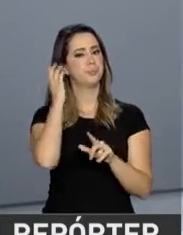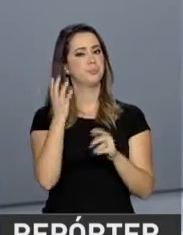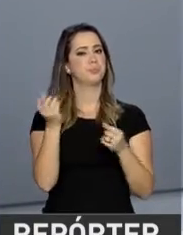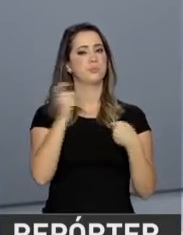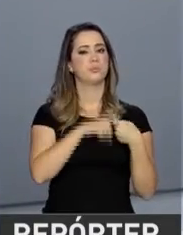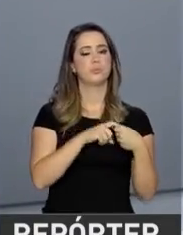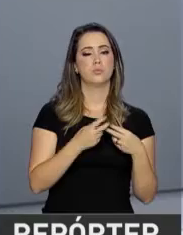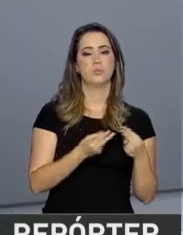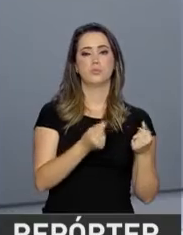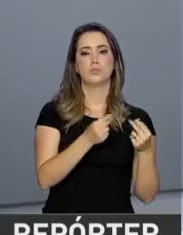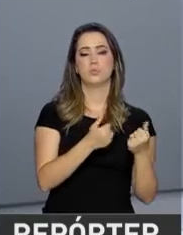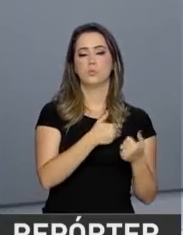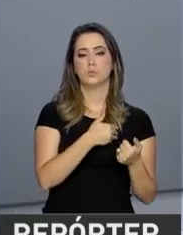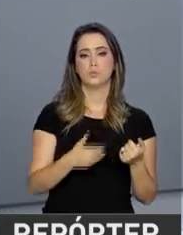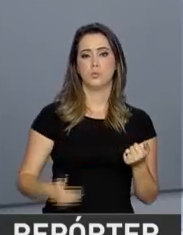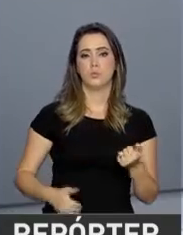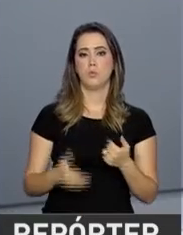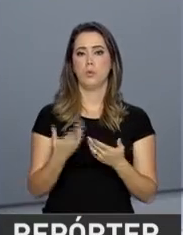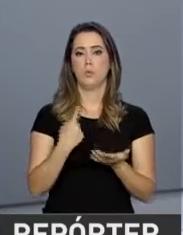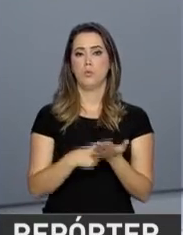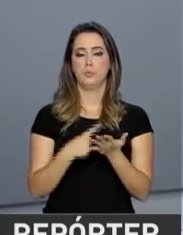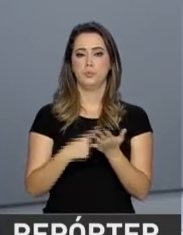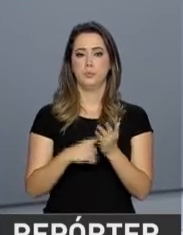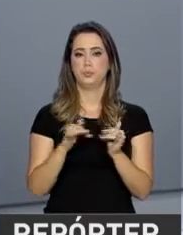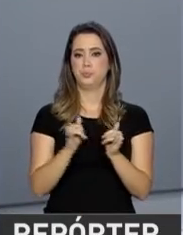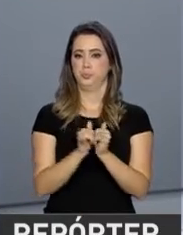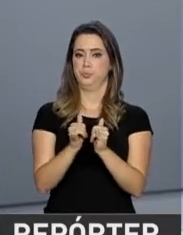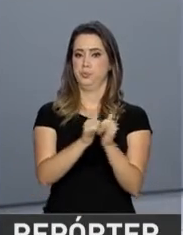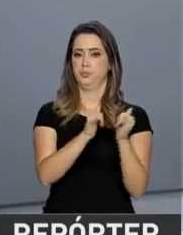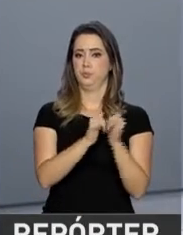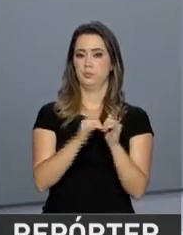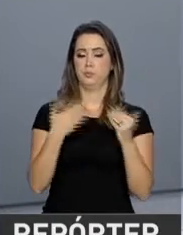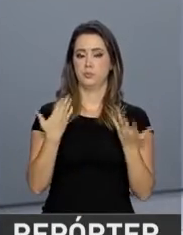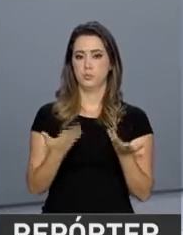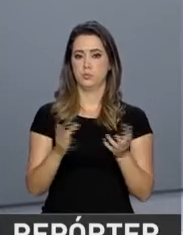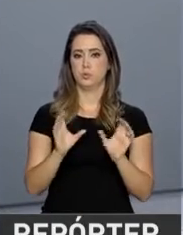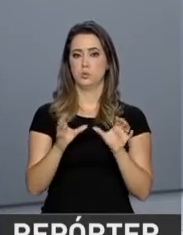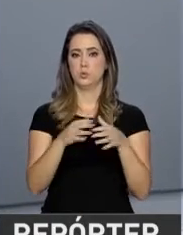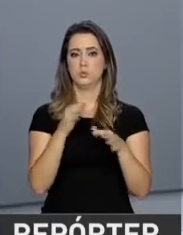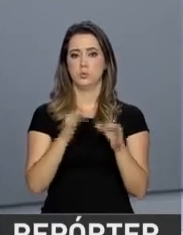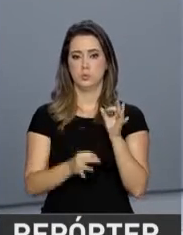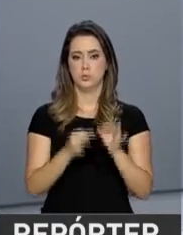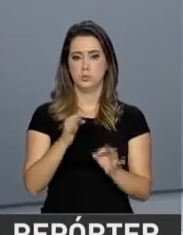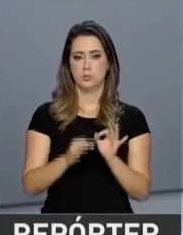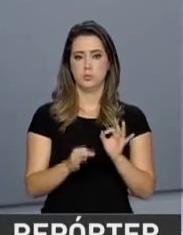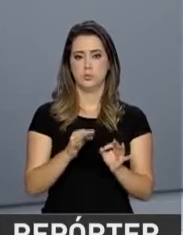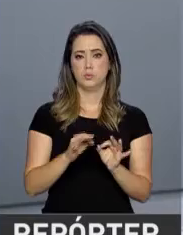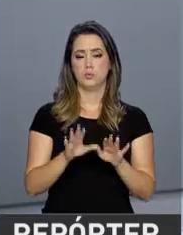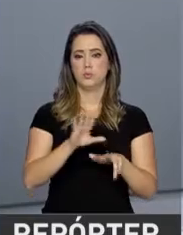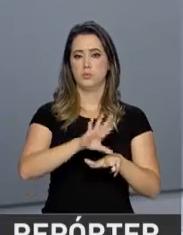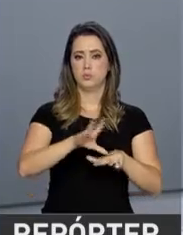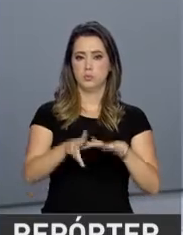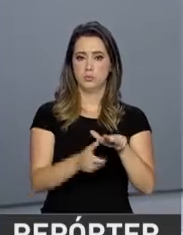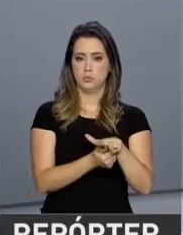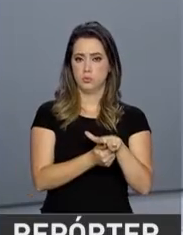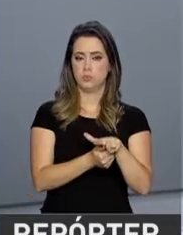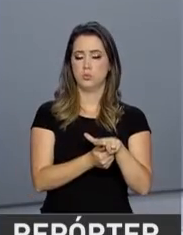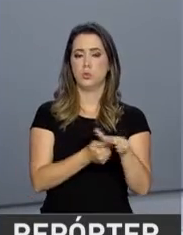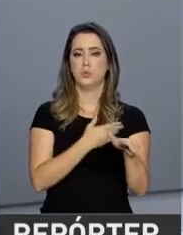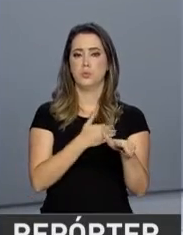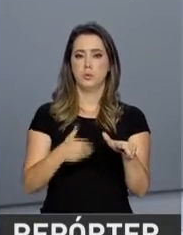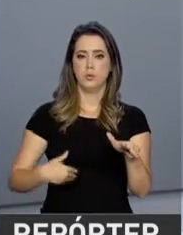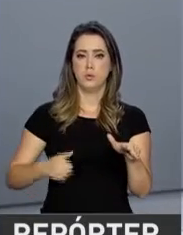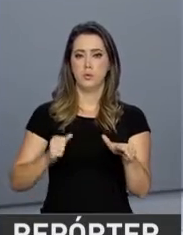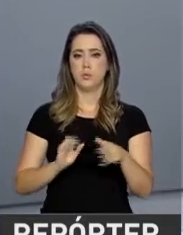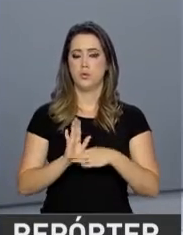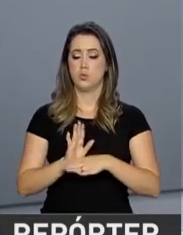é o chamado acordo de leniência assim a pessoa jurídica que praticou o crime contra a administração pública colabora com